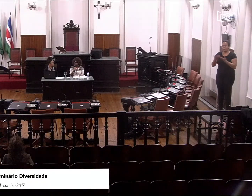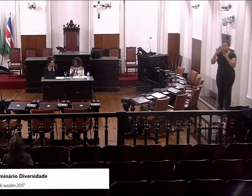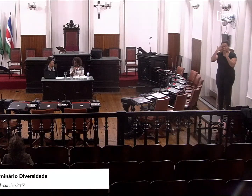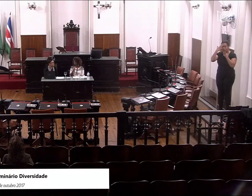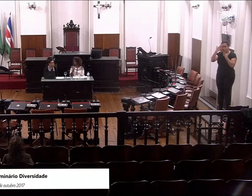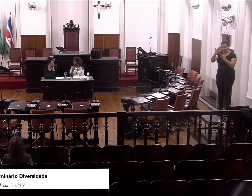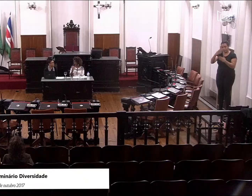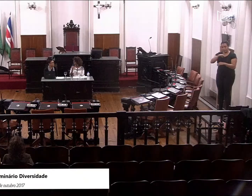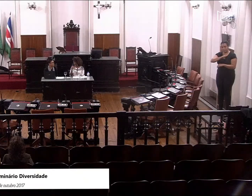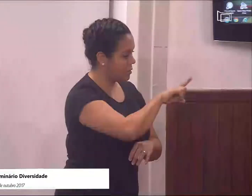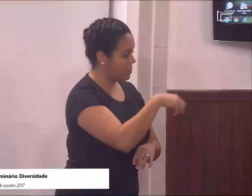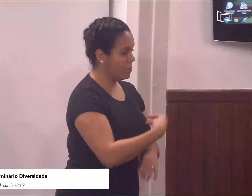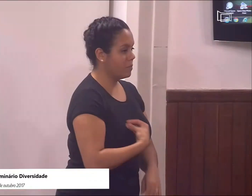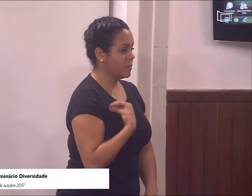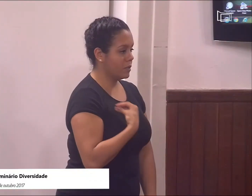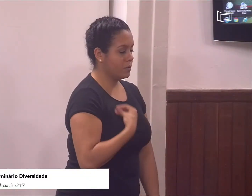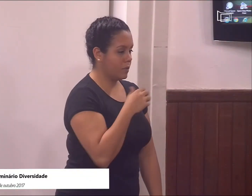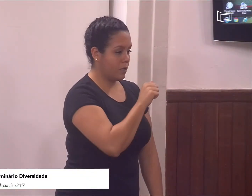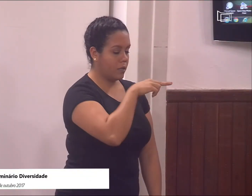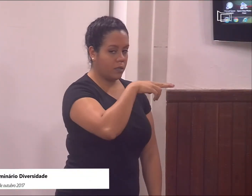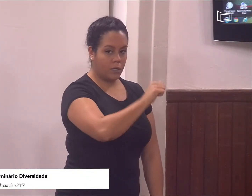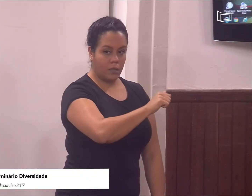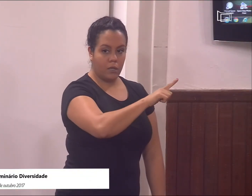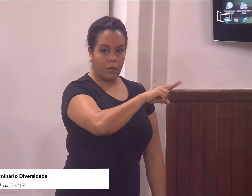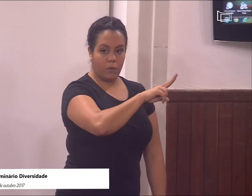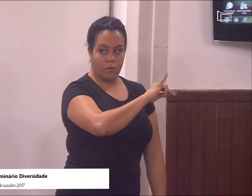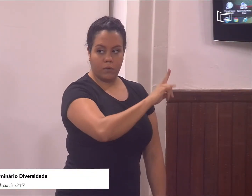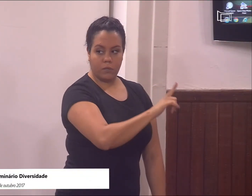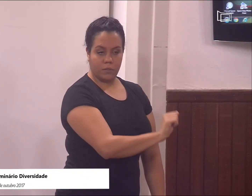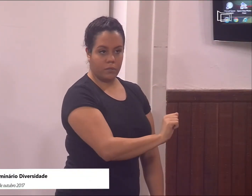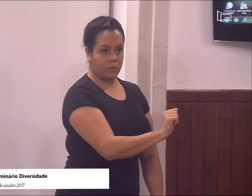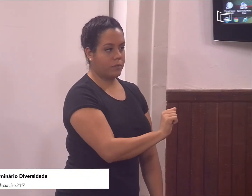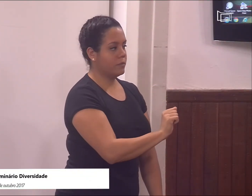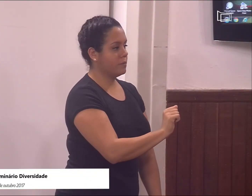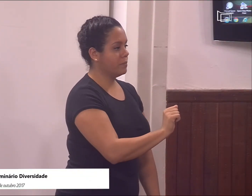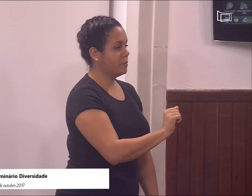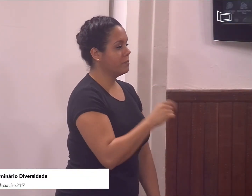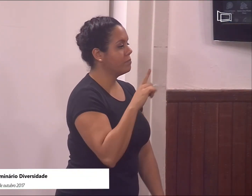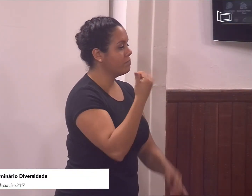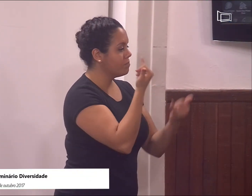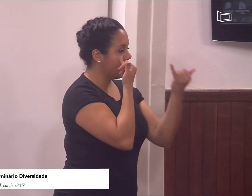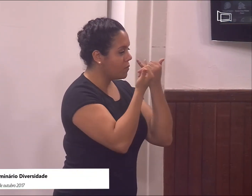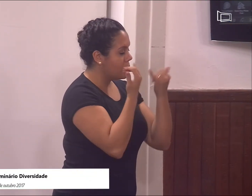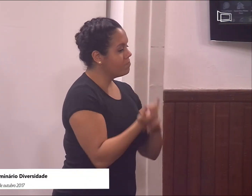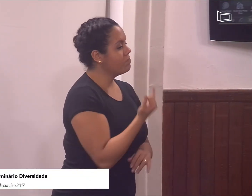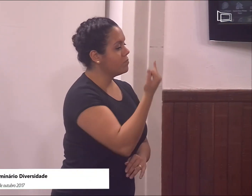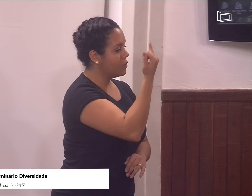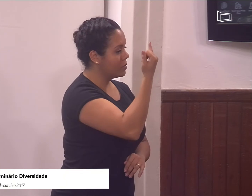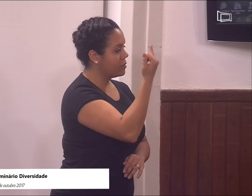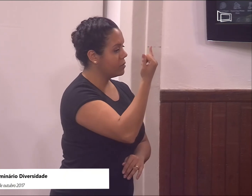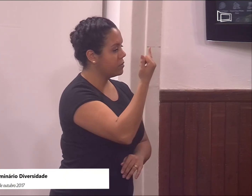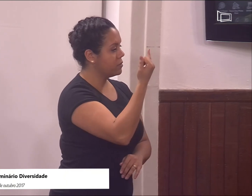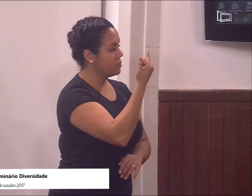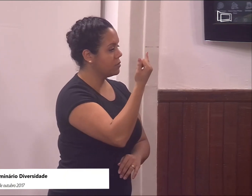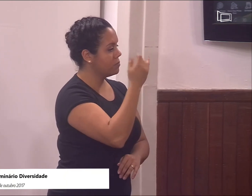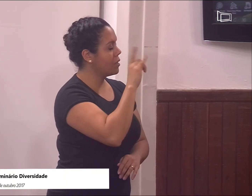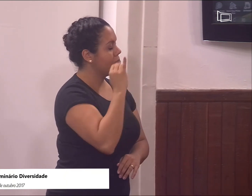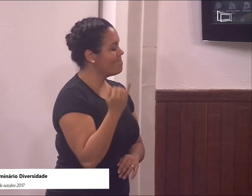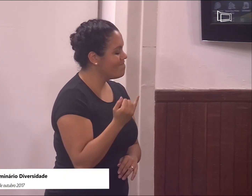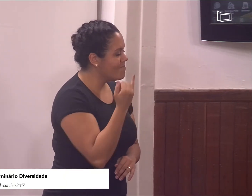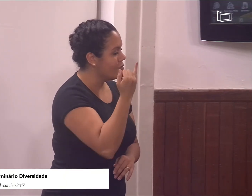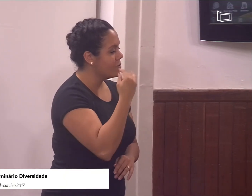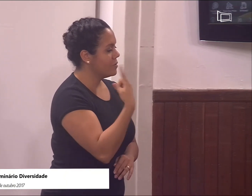agradecer a participação da Ana Luísa, que trouxe essas informações muito importantes, essa denúncia muito importante